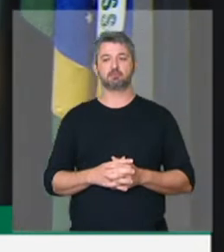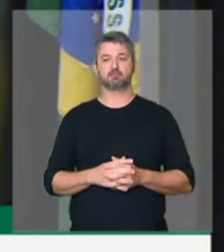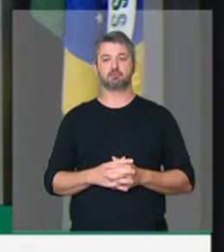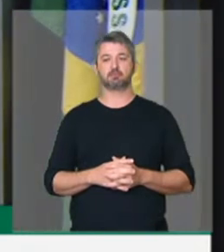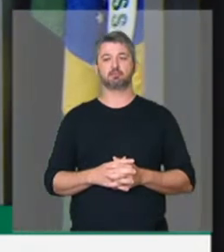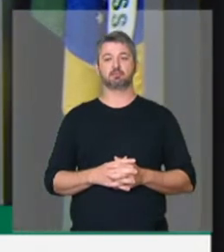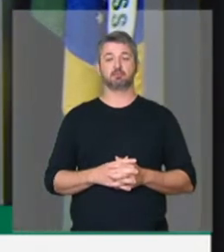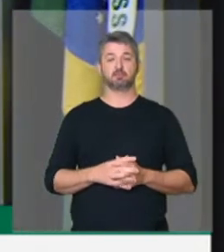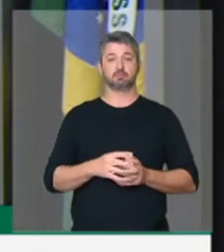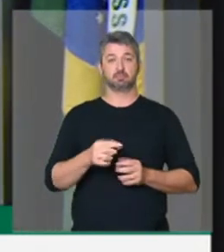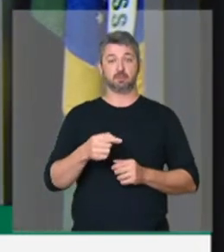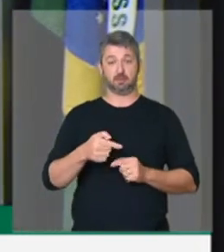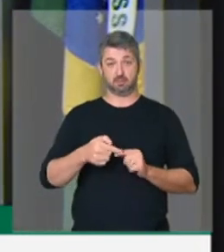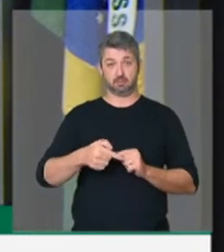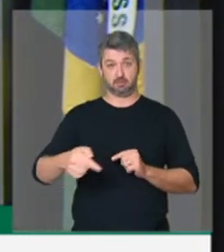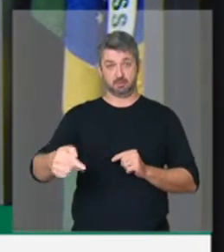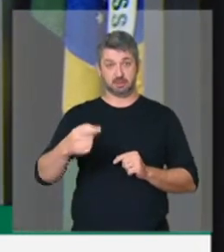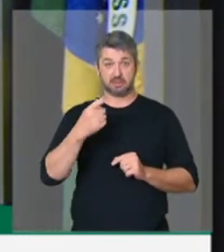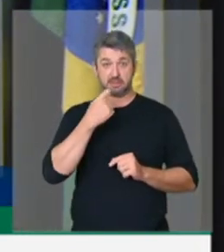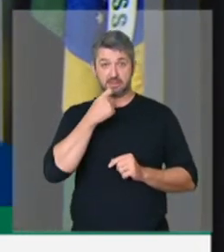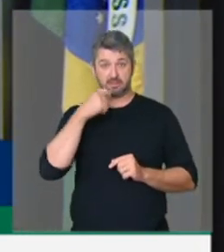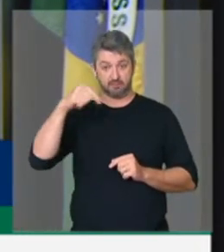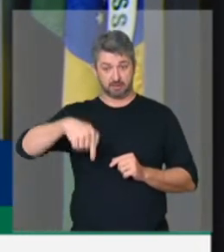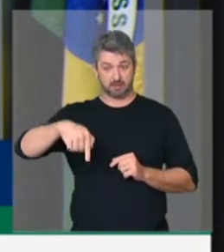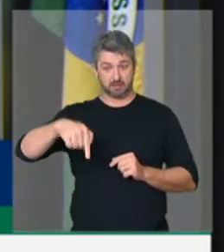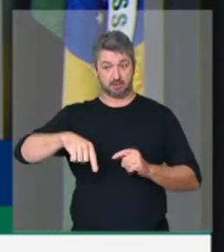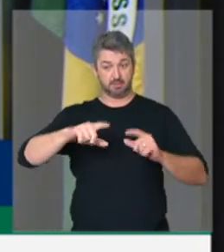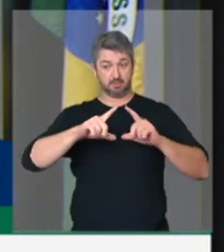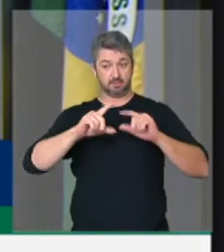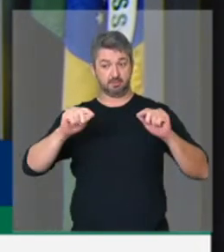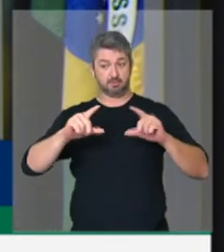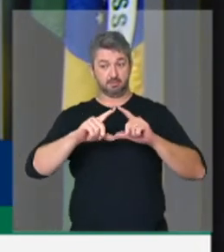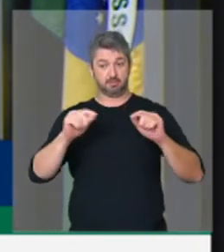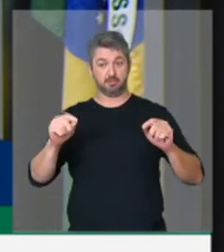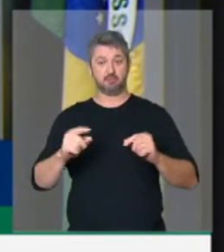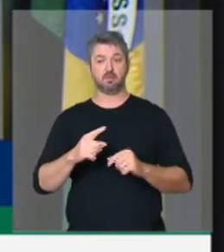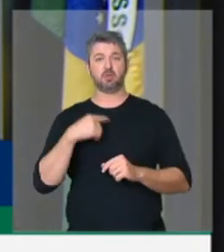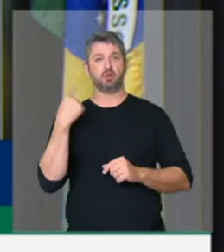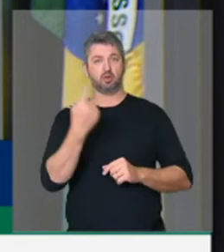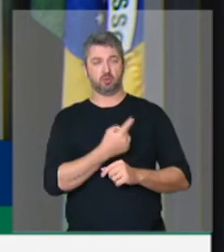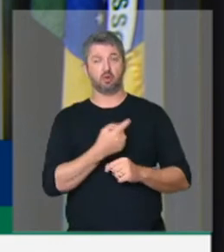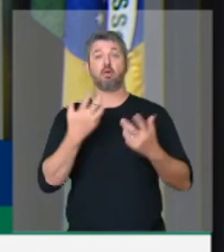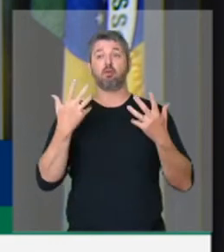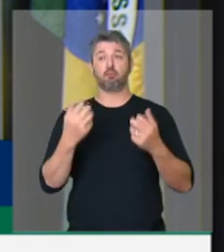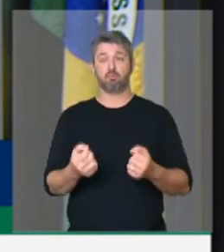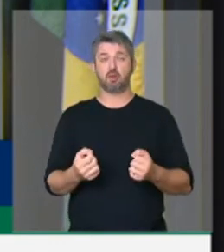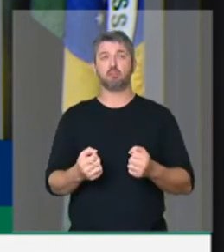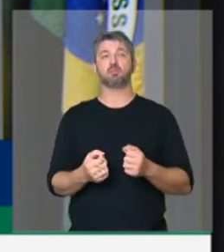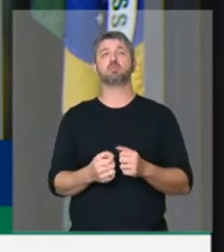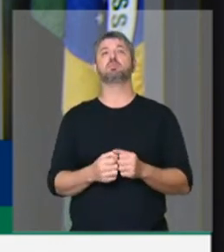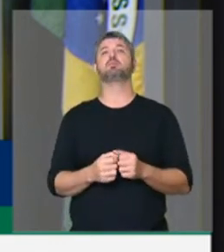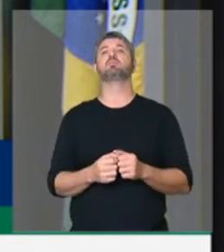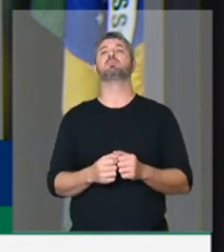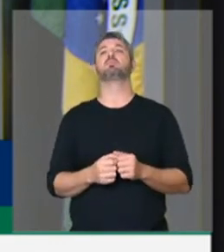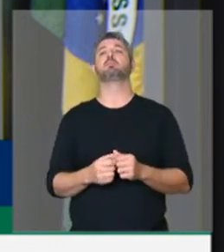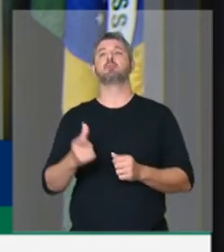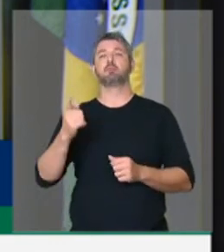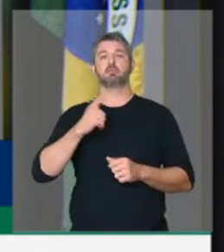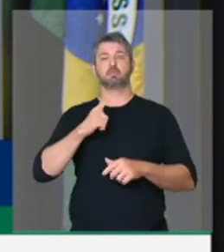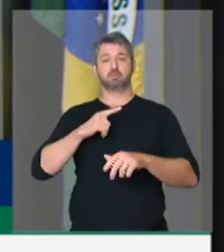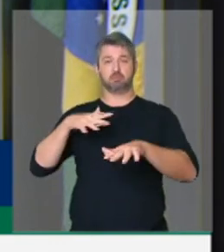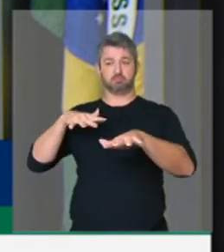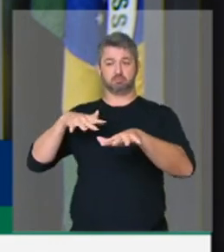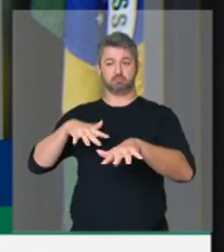próxima sexta-feira, aqui em Brasília, nós vamos ter uma